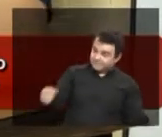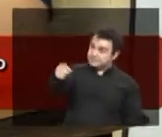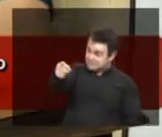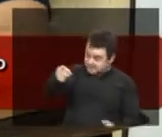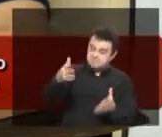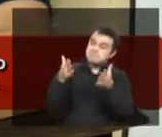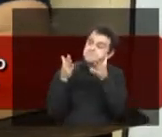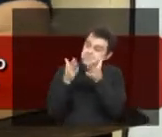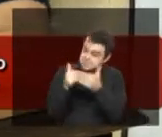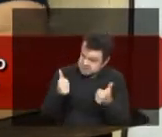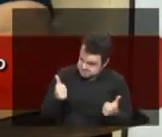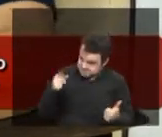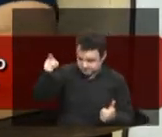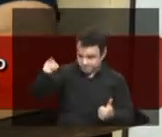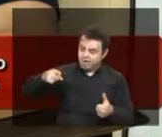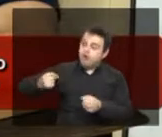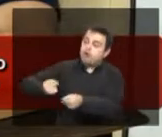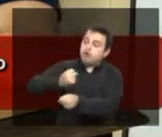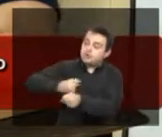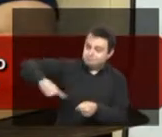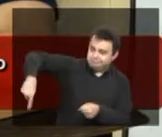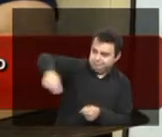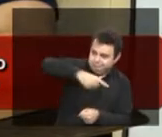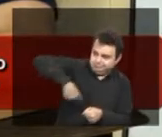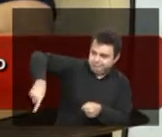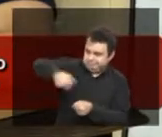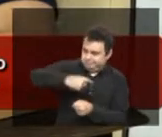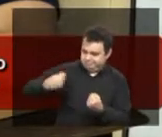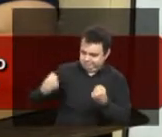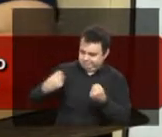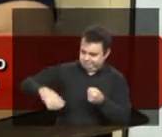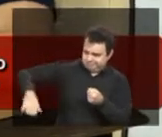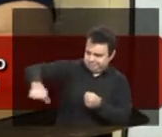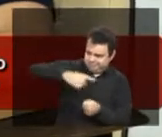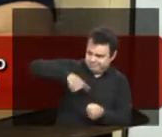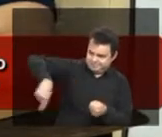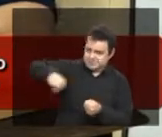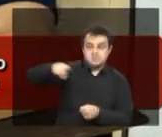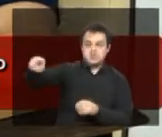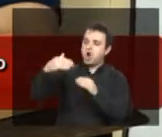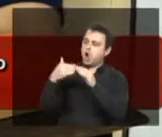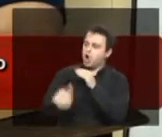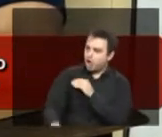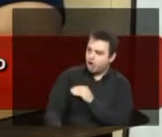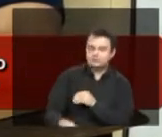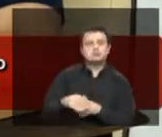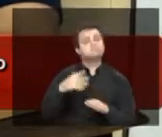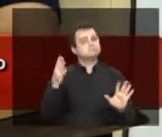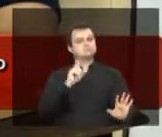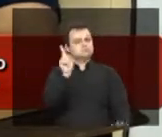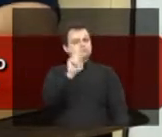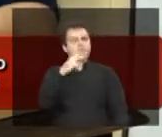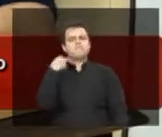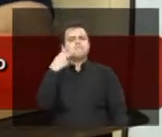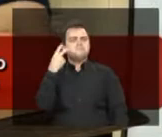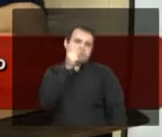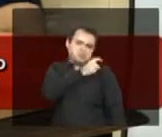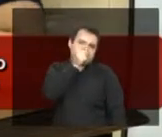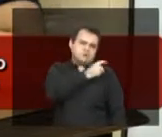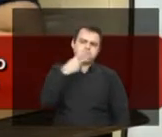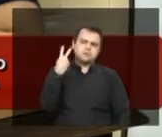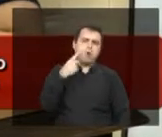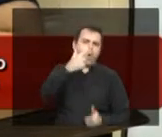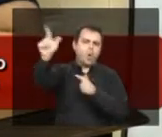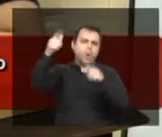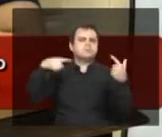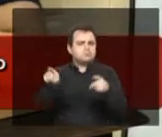rotatória, você votou contra. Vai ser mentira, porque outros vereadores já pediram e detalhe, eu tinha